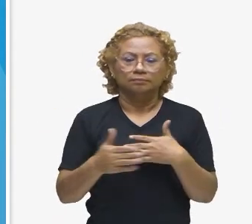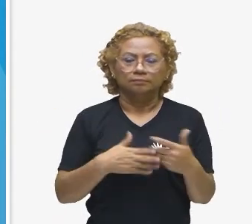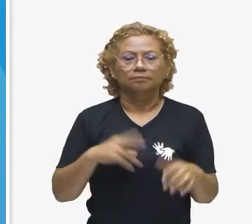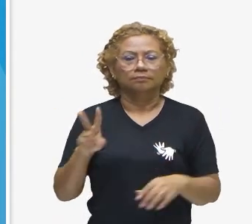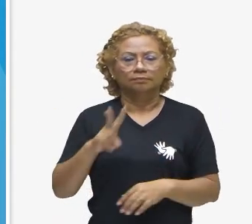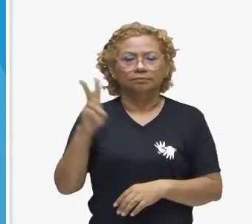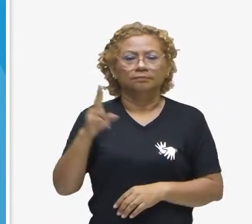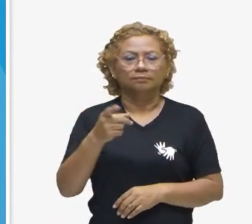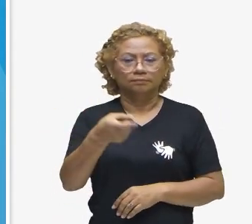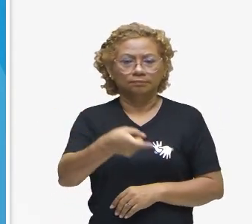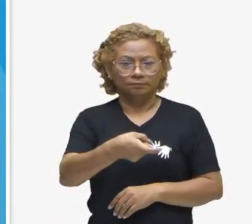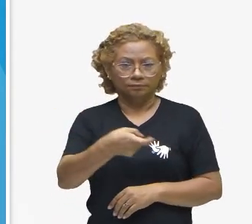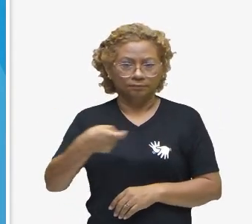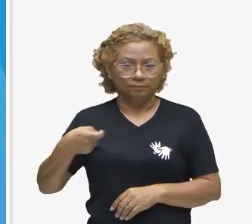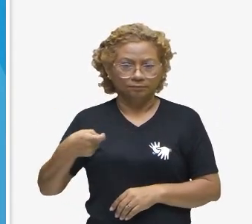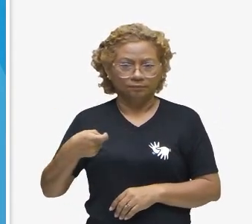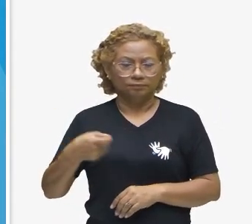x,